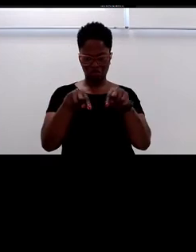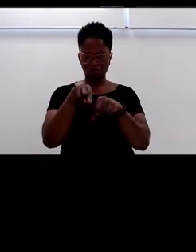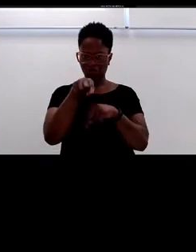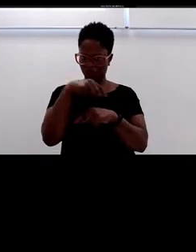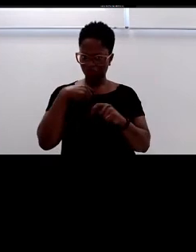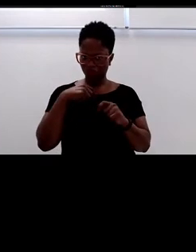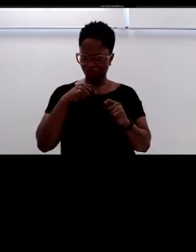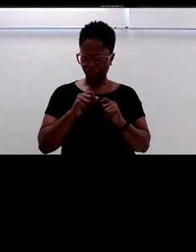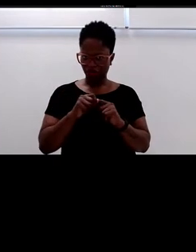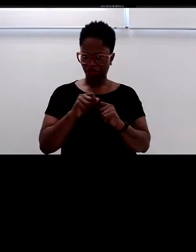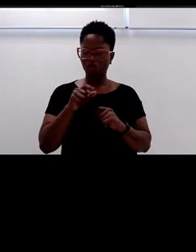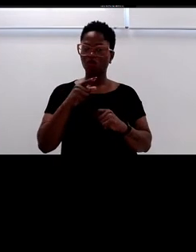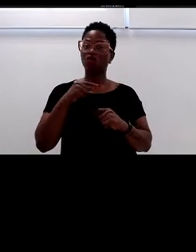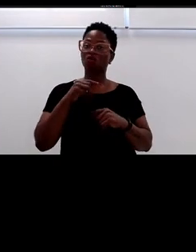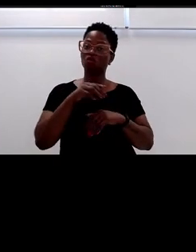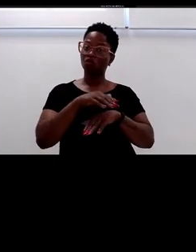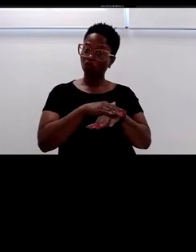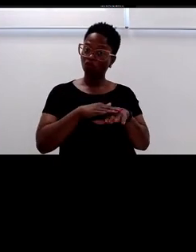conversar. Tá bom. Estou